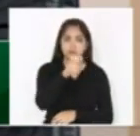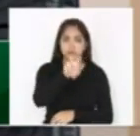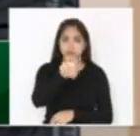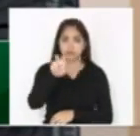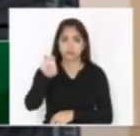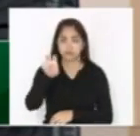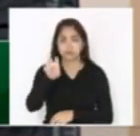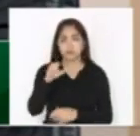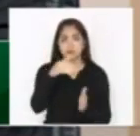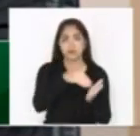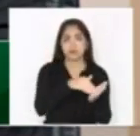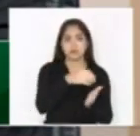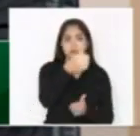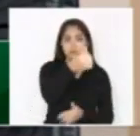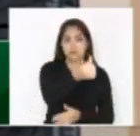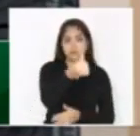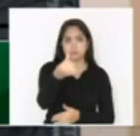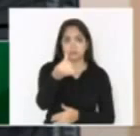655 a